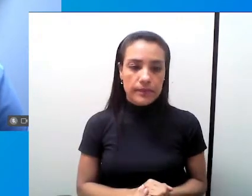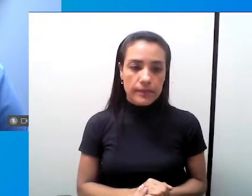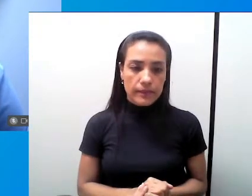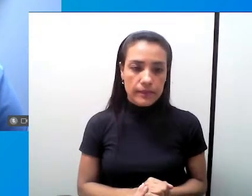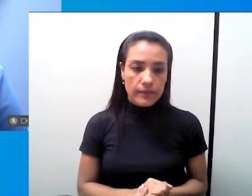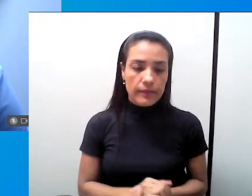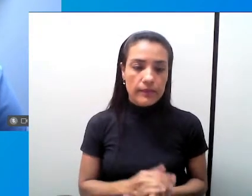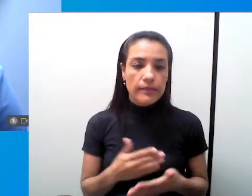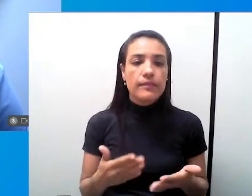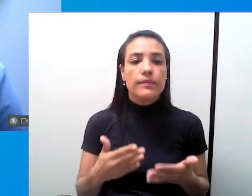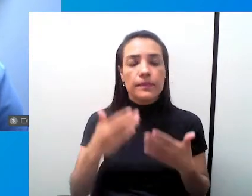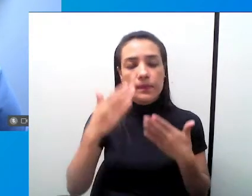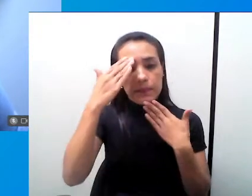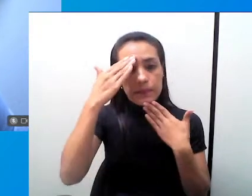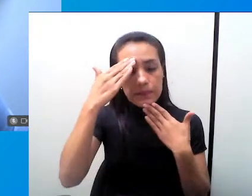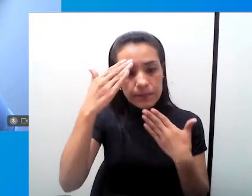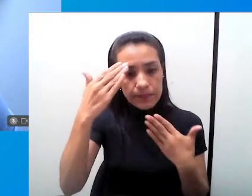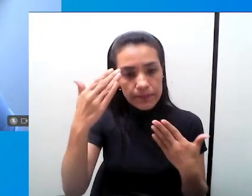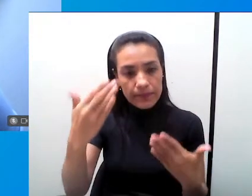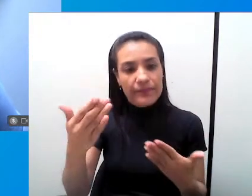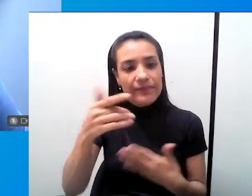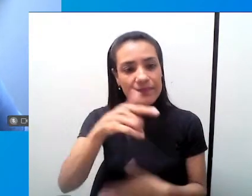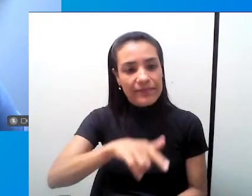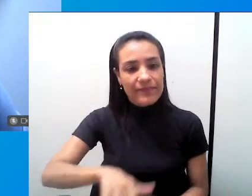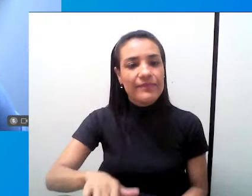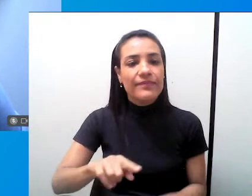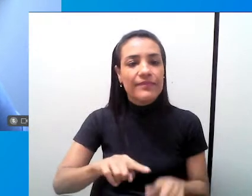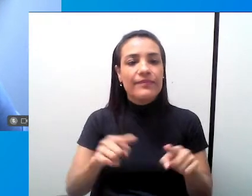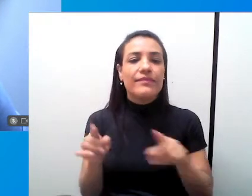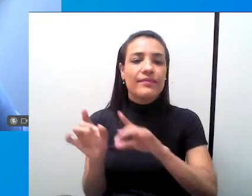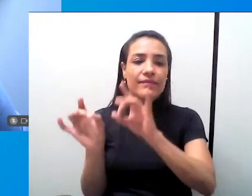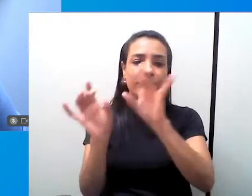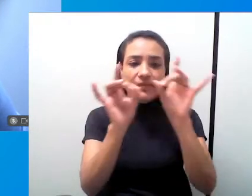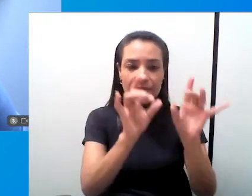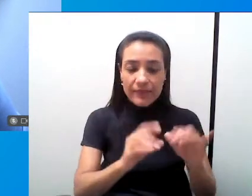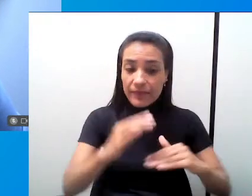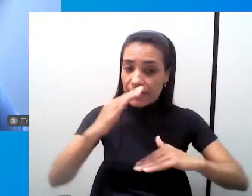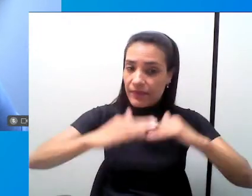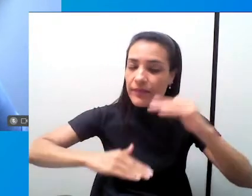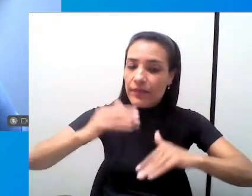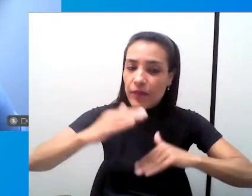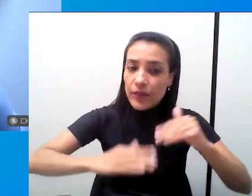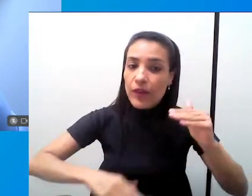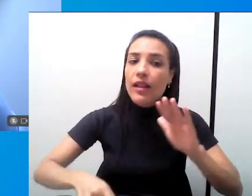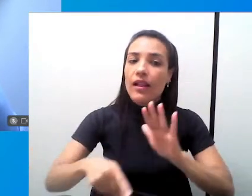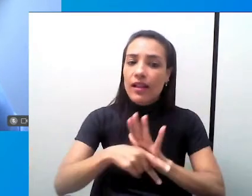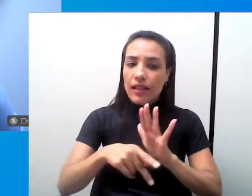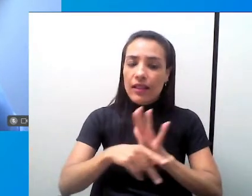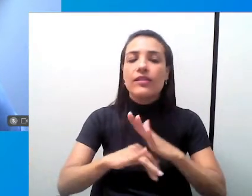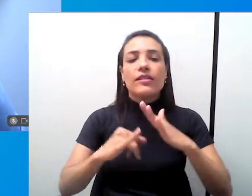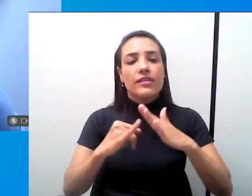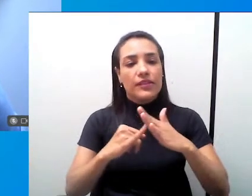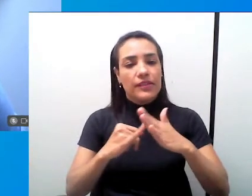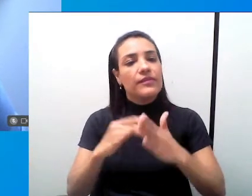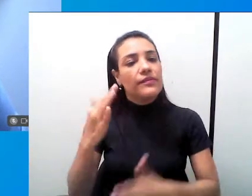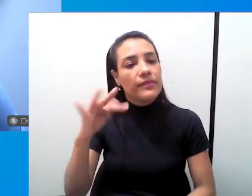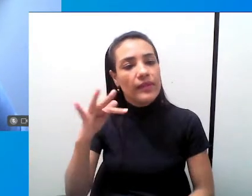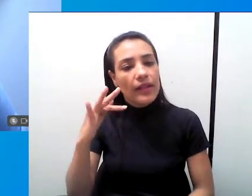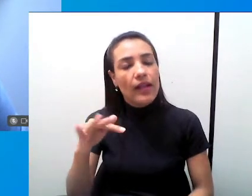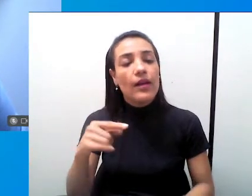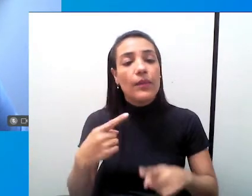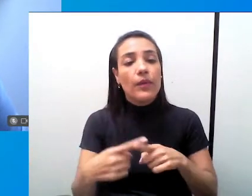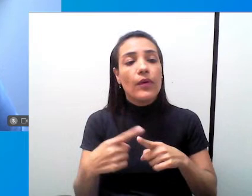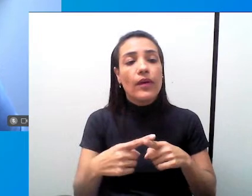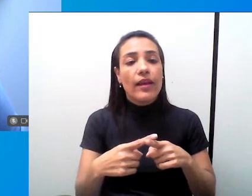já agradeço e saúdo aí, em especial os nossos servidores do IFPA, que também estarão contribuindo aqui com algumas experiências